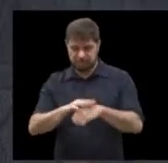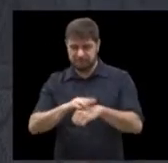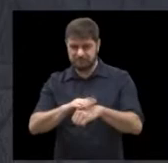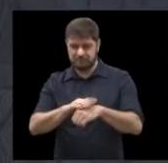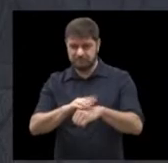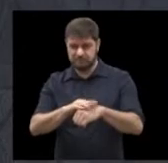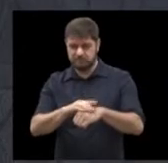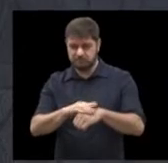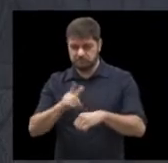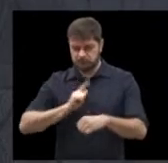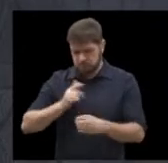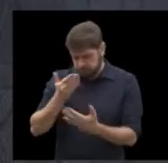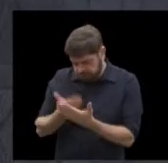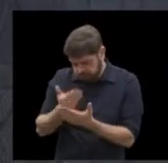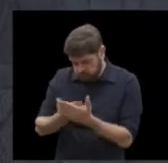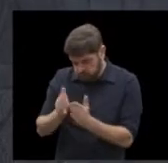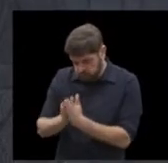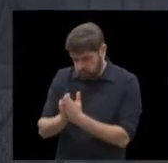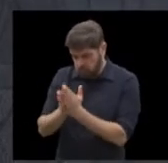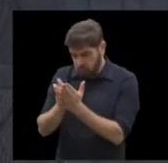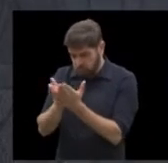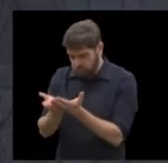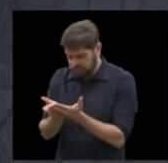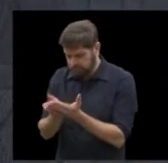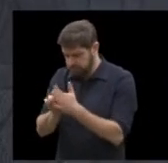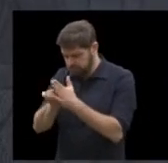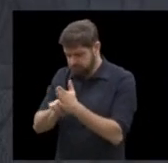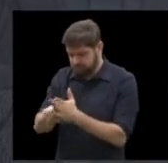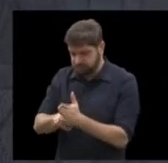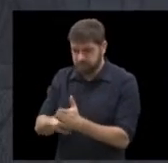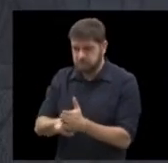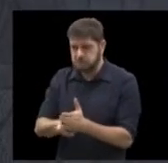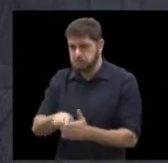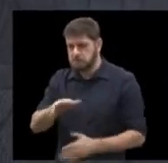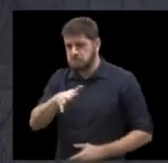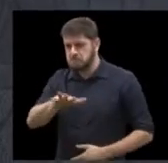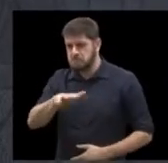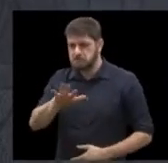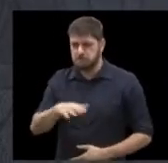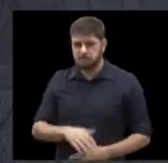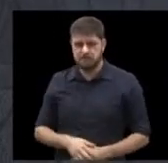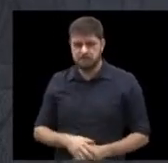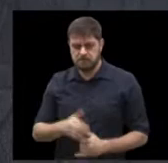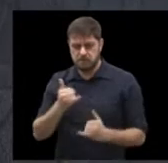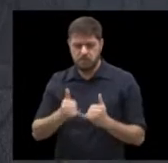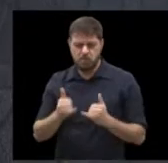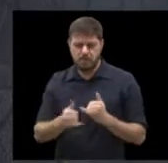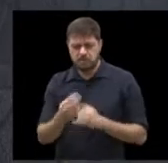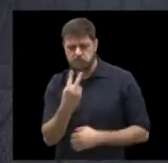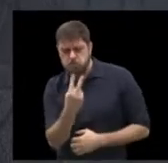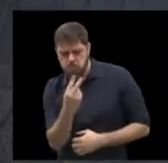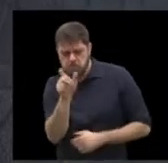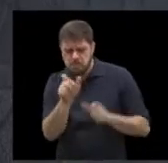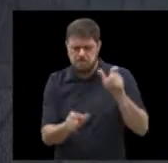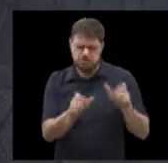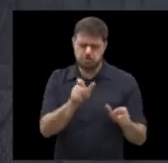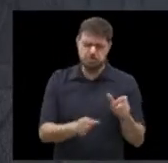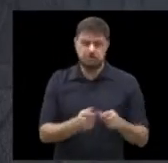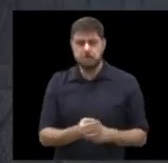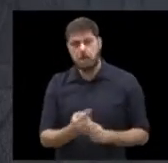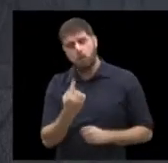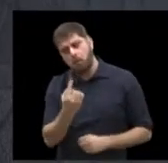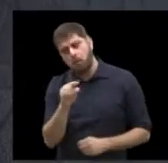dizer, na literatura, estatisticamente, um caso, vamos dizer, mais ou menos, um caso e meio, vamos